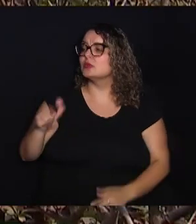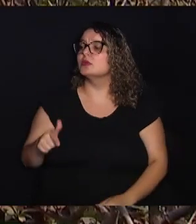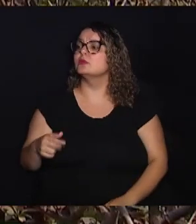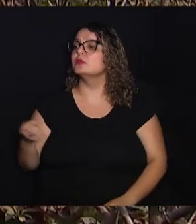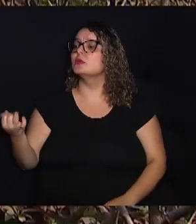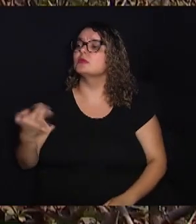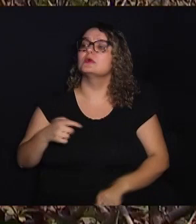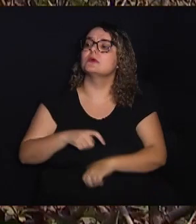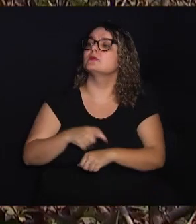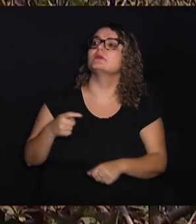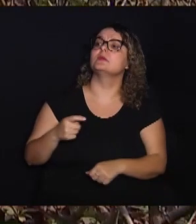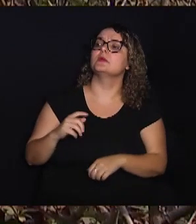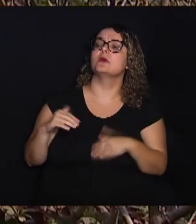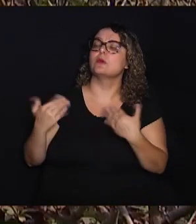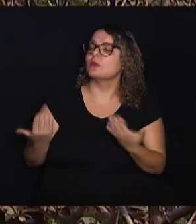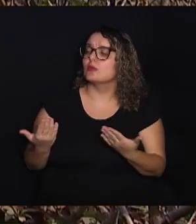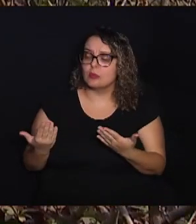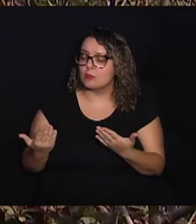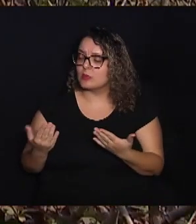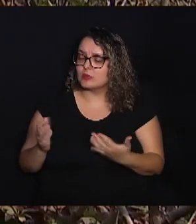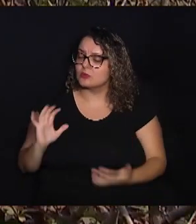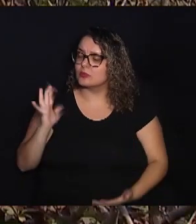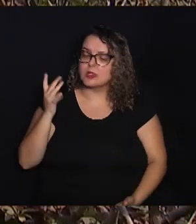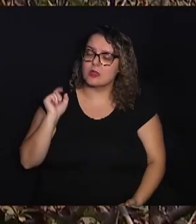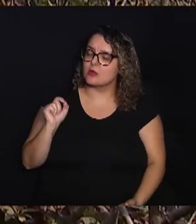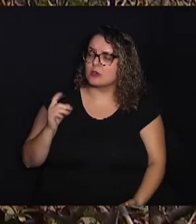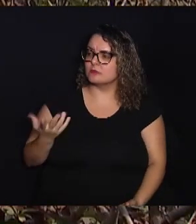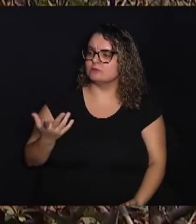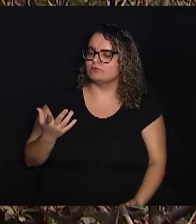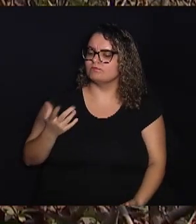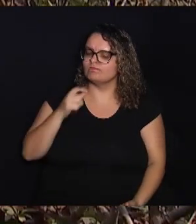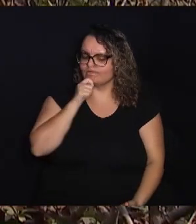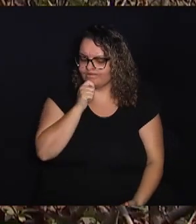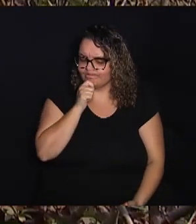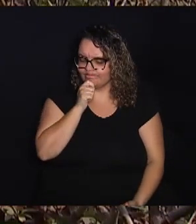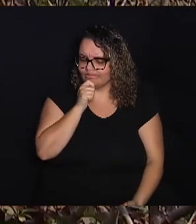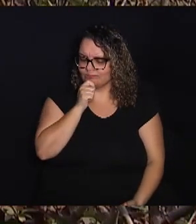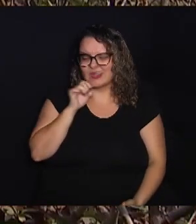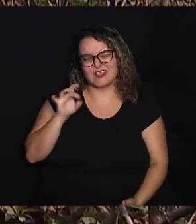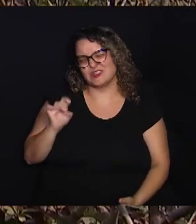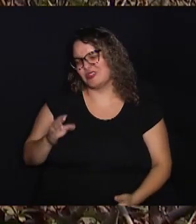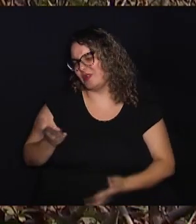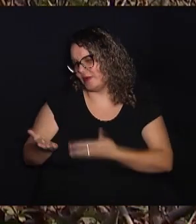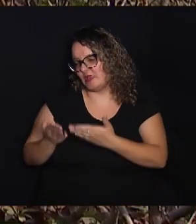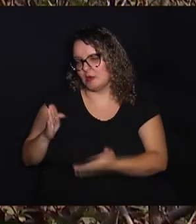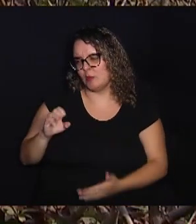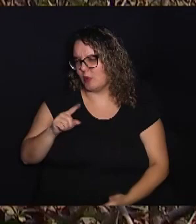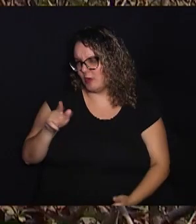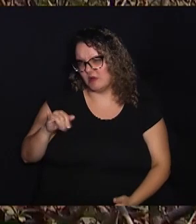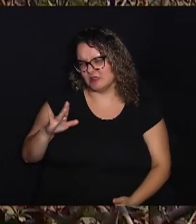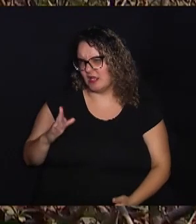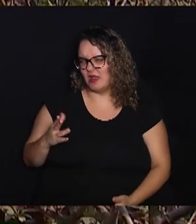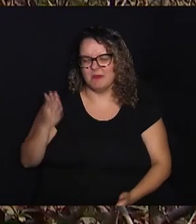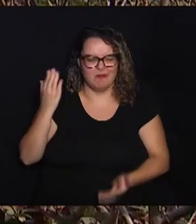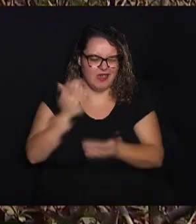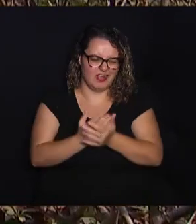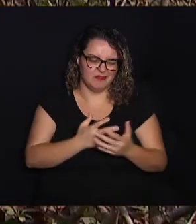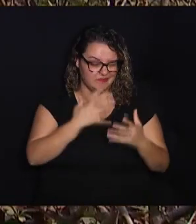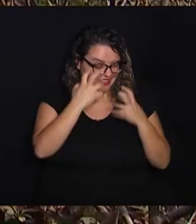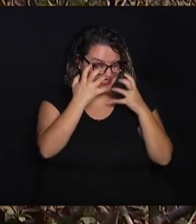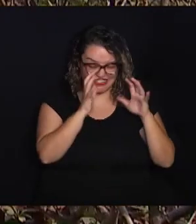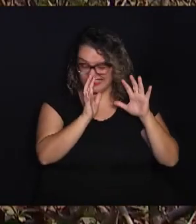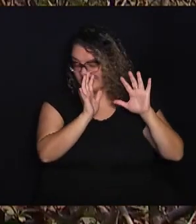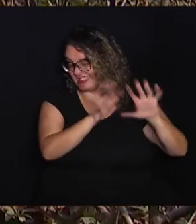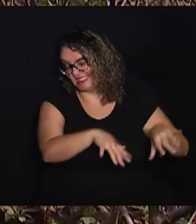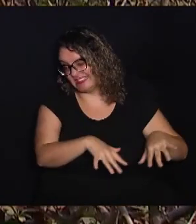tempo, até em que momento, o que aconteceu que você falou, não, eu vou ficar só com bonsai, eu vou sair daquela rotina estressante e